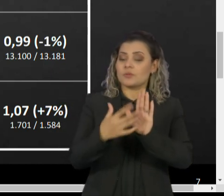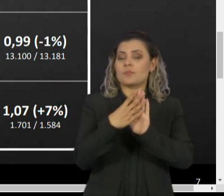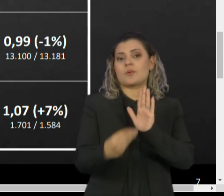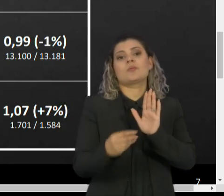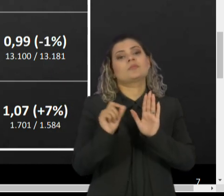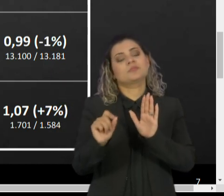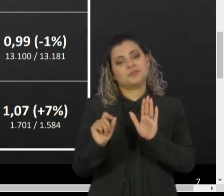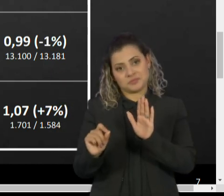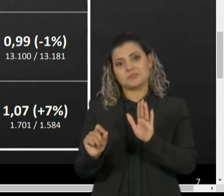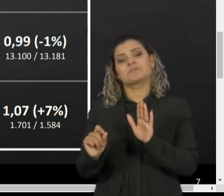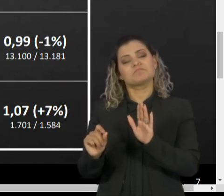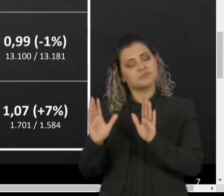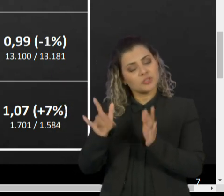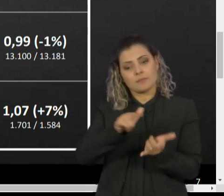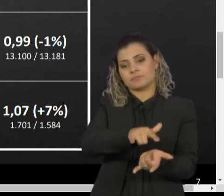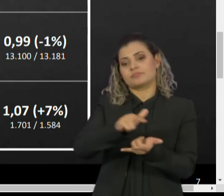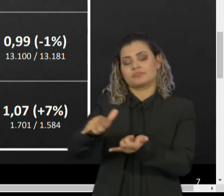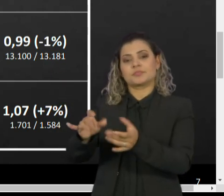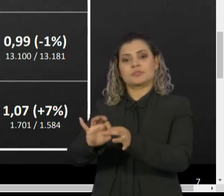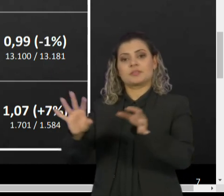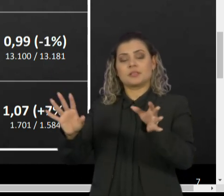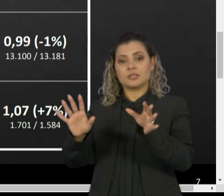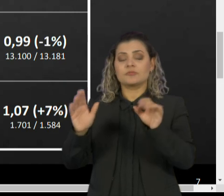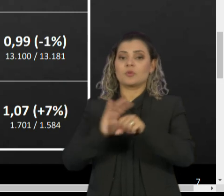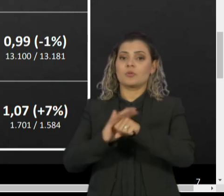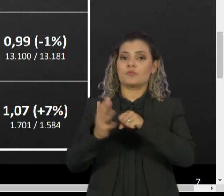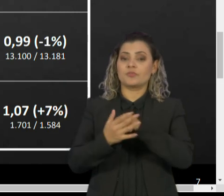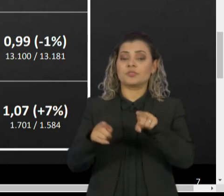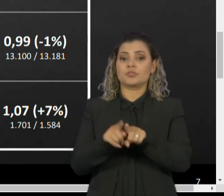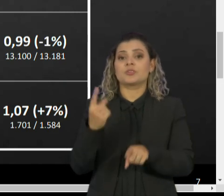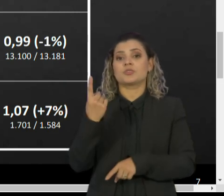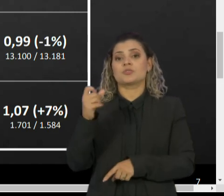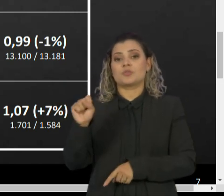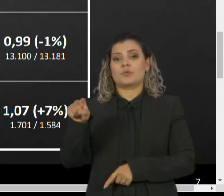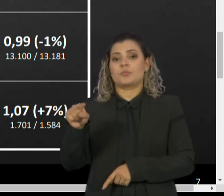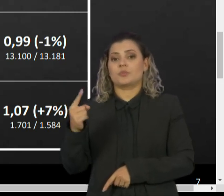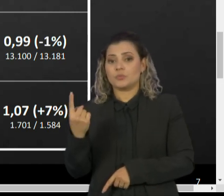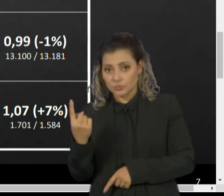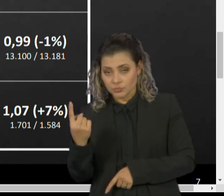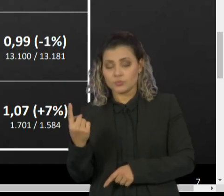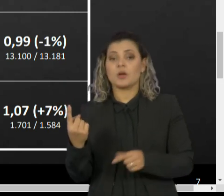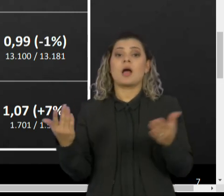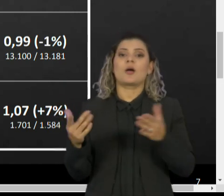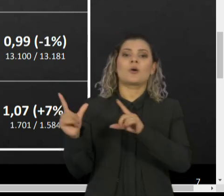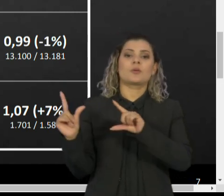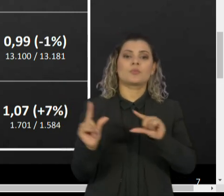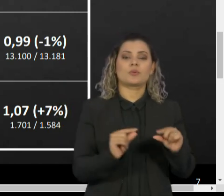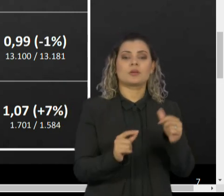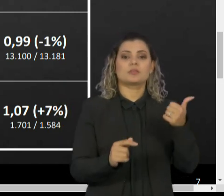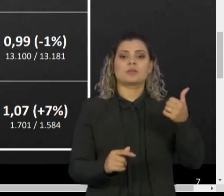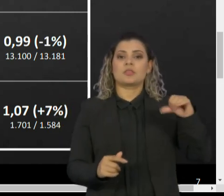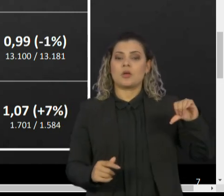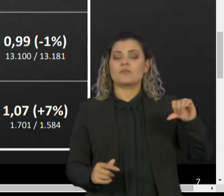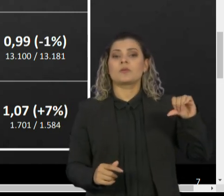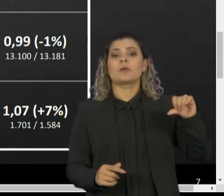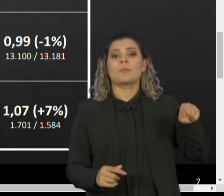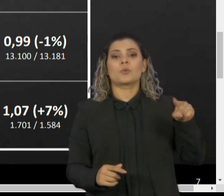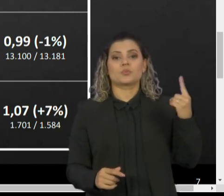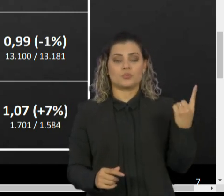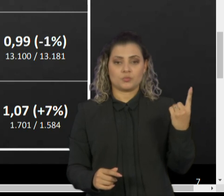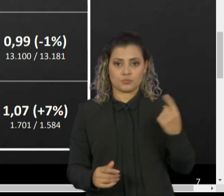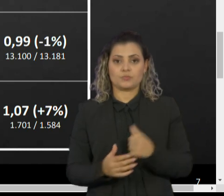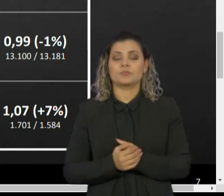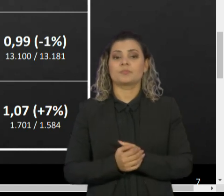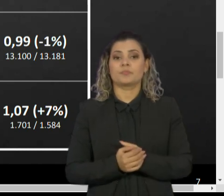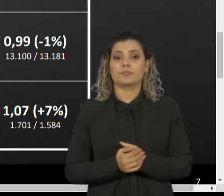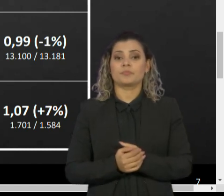indicador geral de leitos disponíveis Covid, foi de 18,1 para 19,1 leitos a cada 100 mil habitantes.